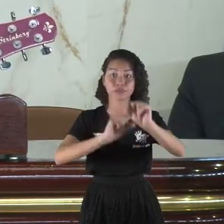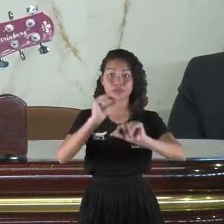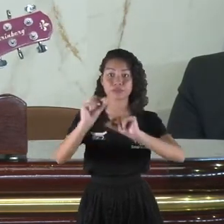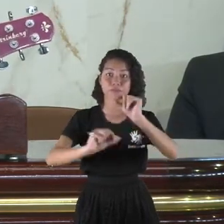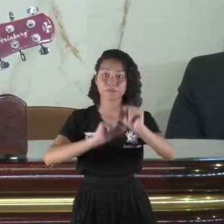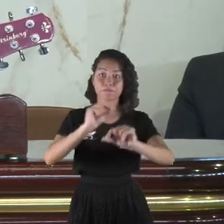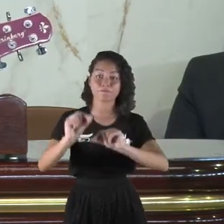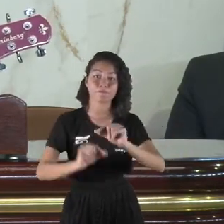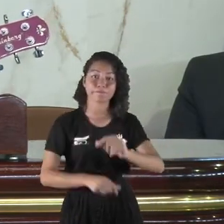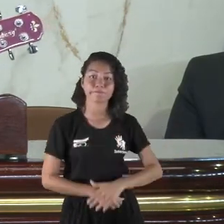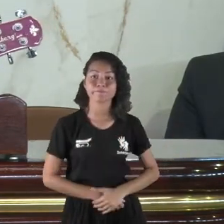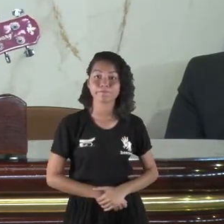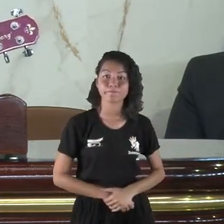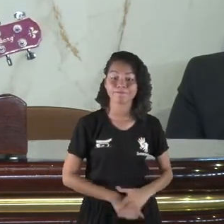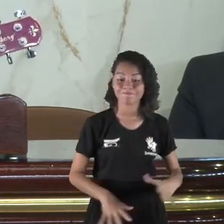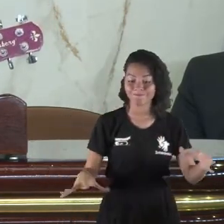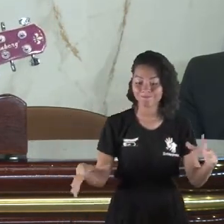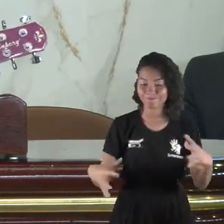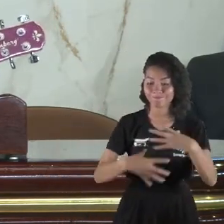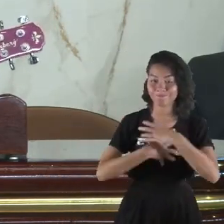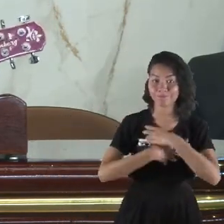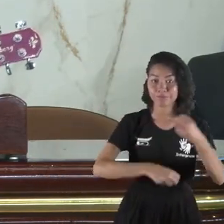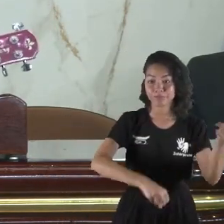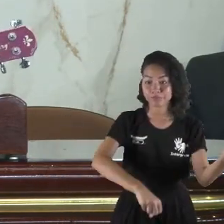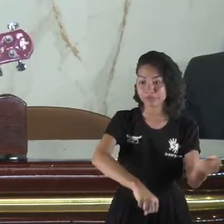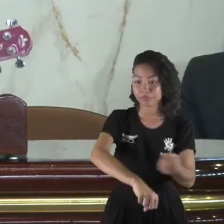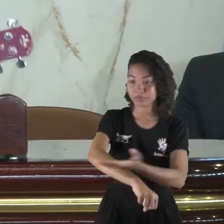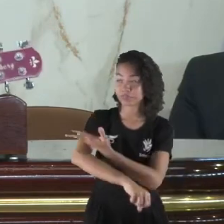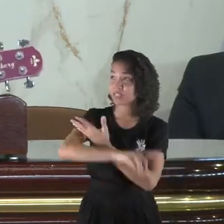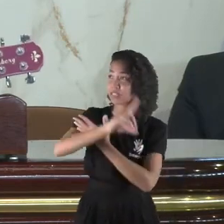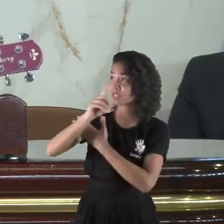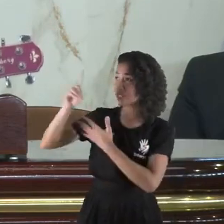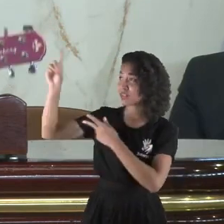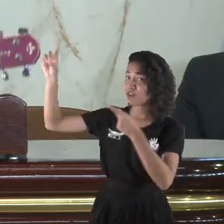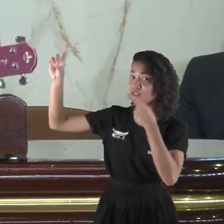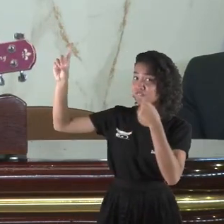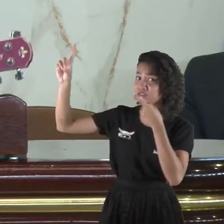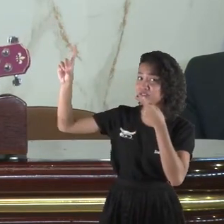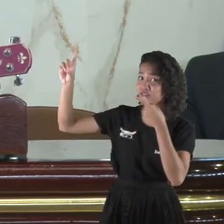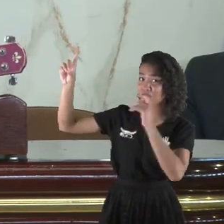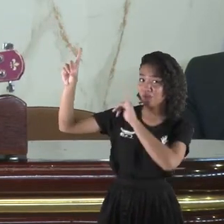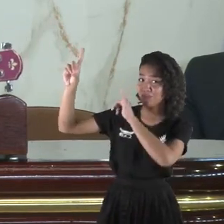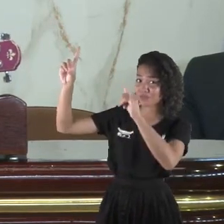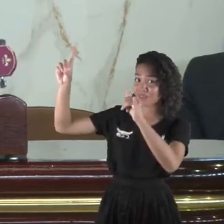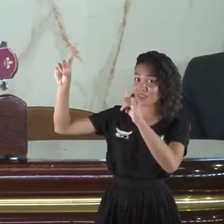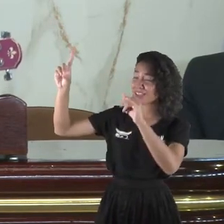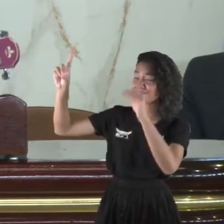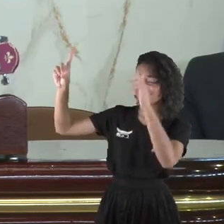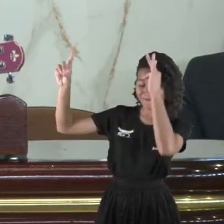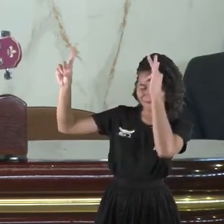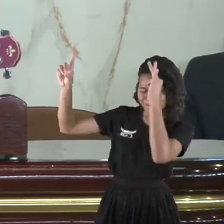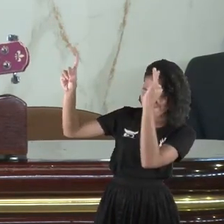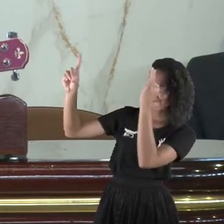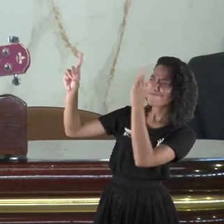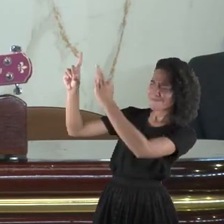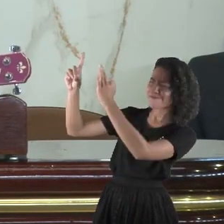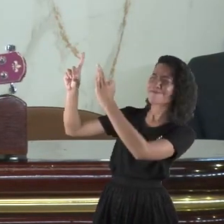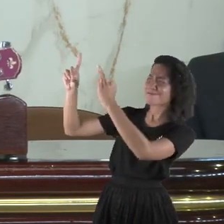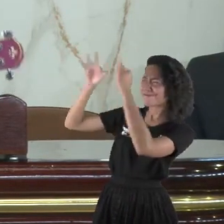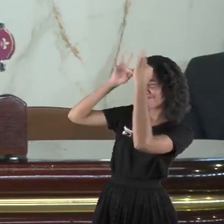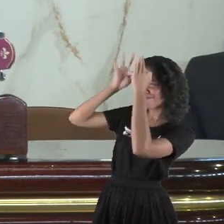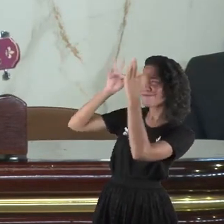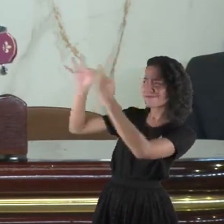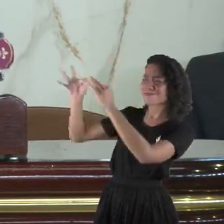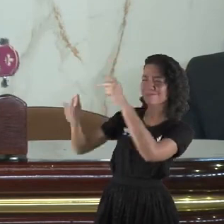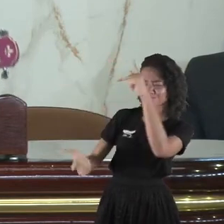poderá ser apagado. Porque se Ele te fez uma promessa, Ele é fiel para cumprir. Ele é fiel para